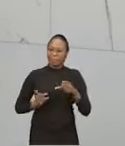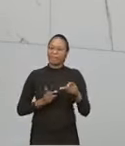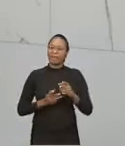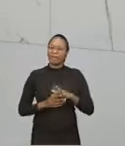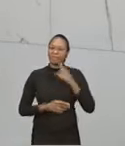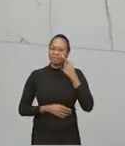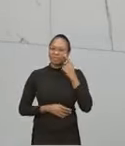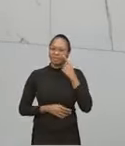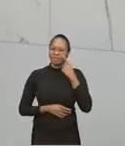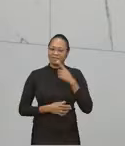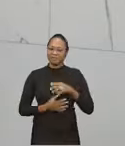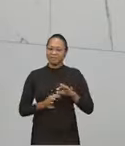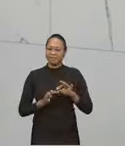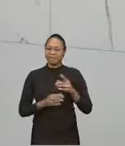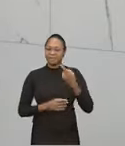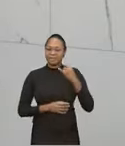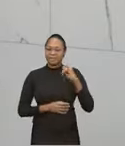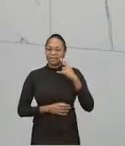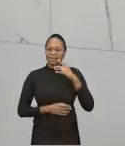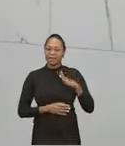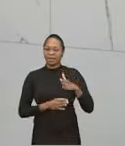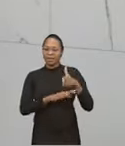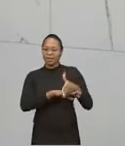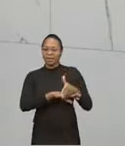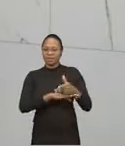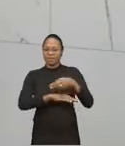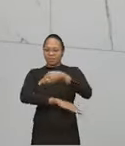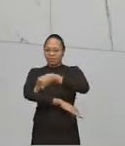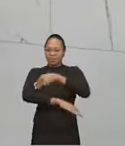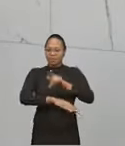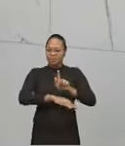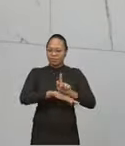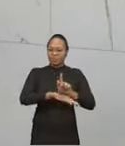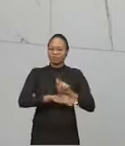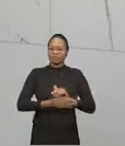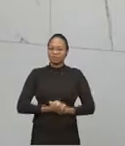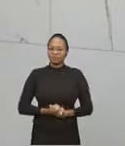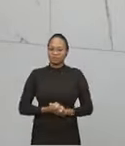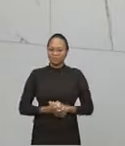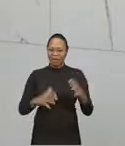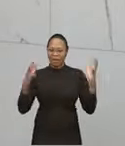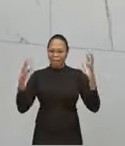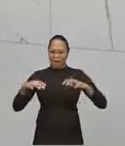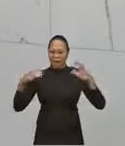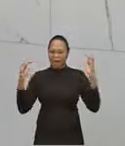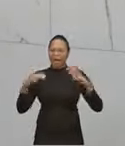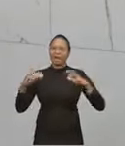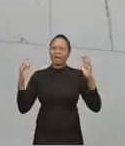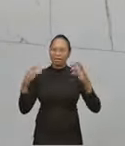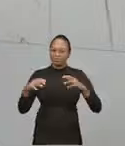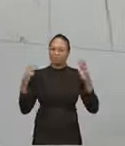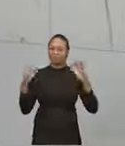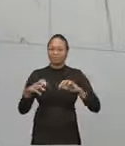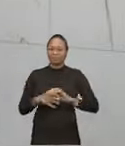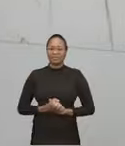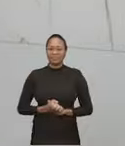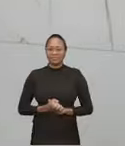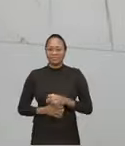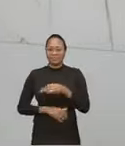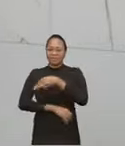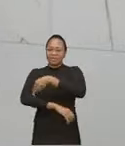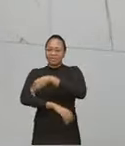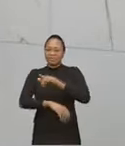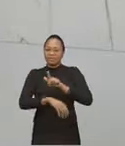pouquinho. Eu desço mais um pouquinho e vou para Monte Gordo. E com essa chuva que deu essa semana, tio, Monte Gordo,